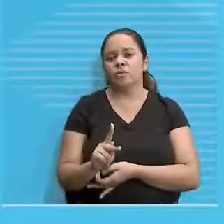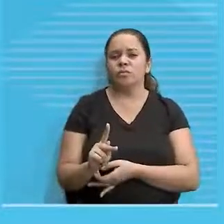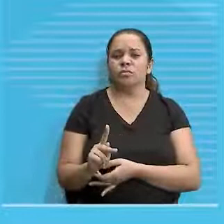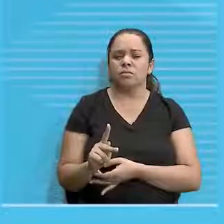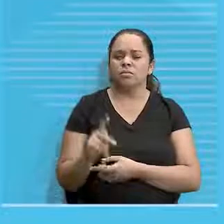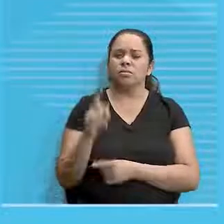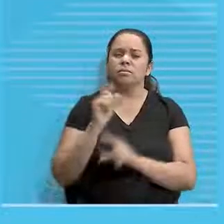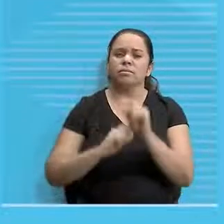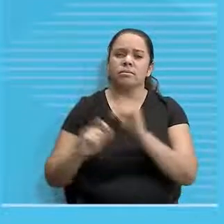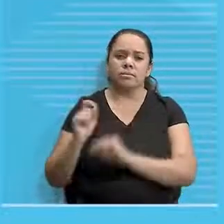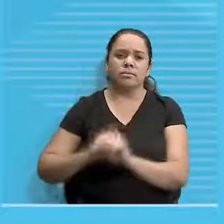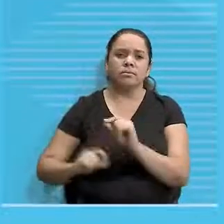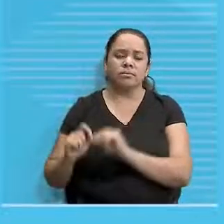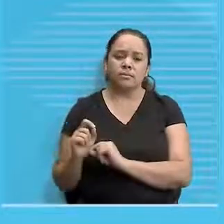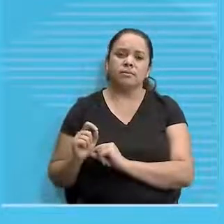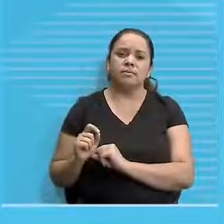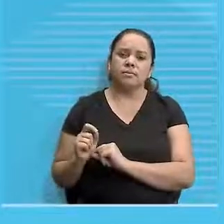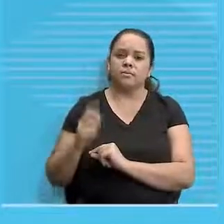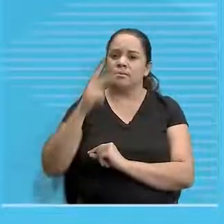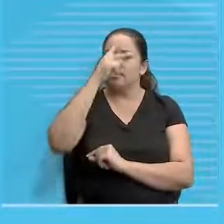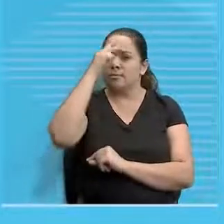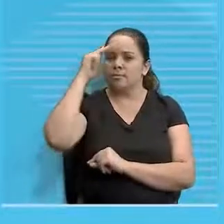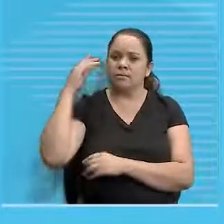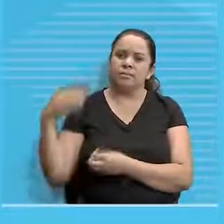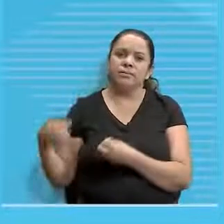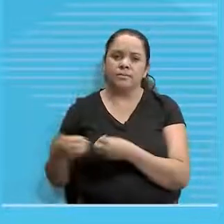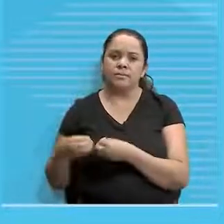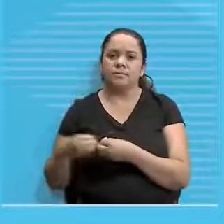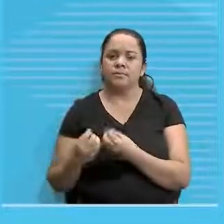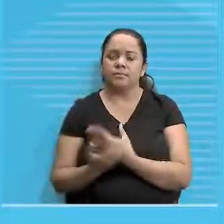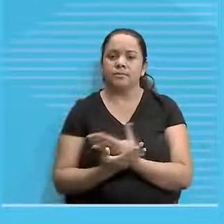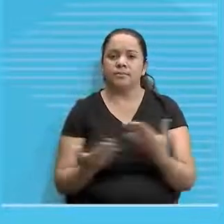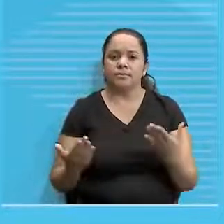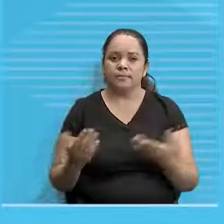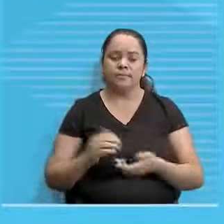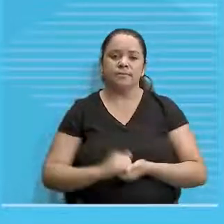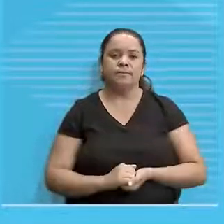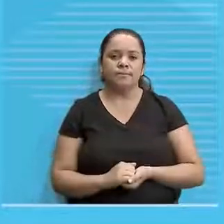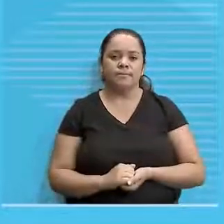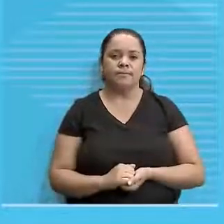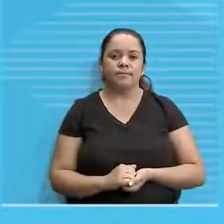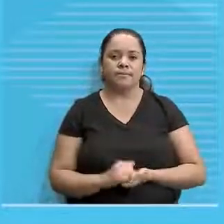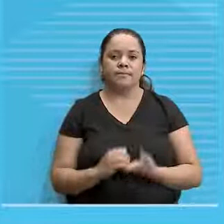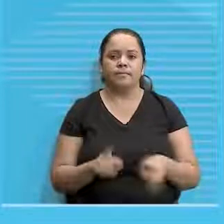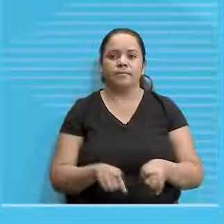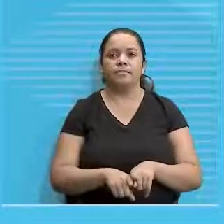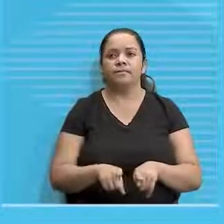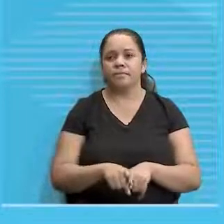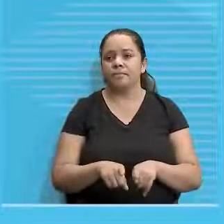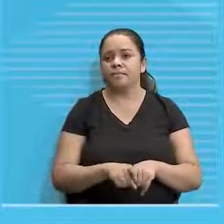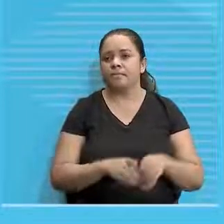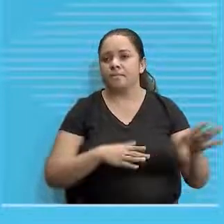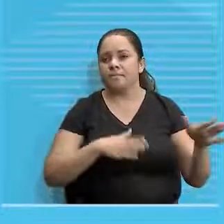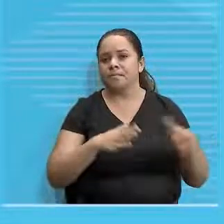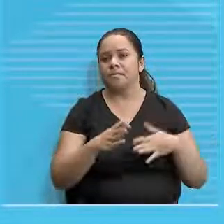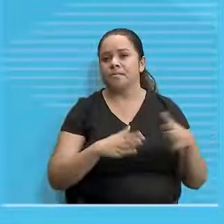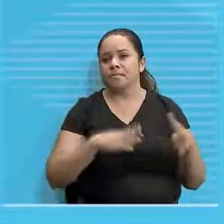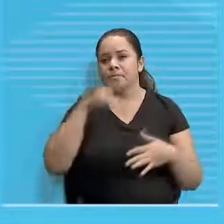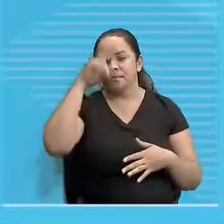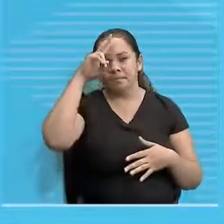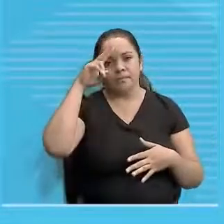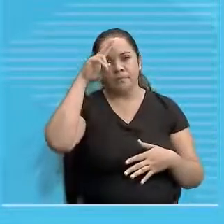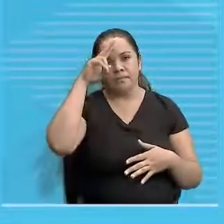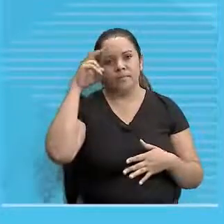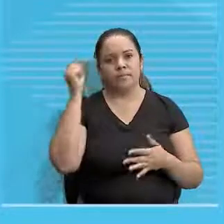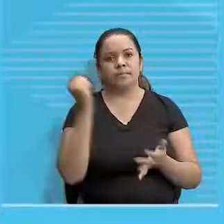ali diretamente com você? Ou também você saber identificar um momento marcante da tua vida, um objetivo